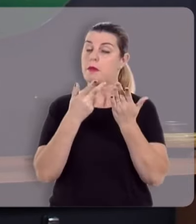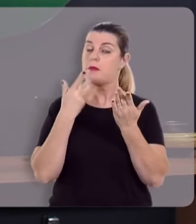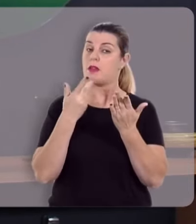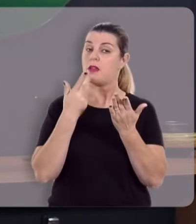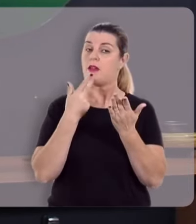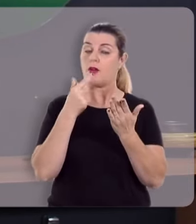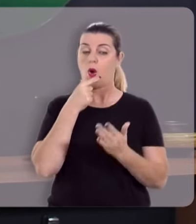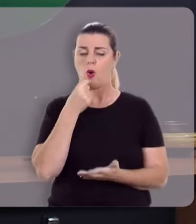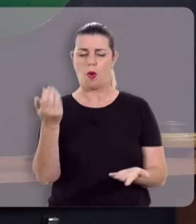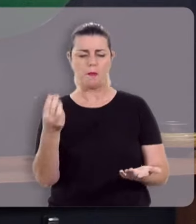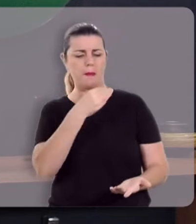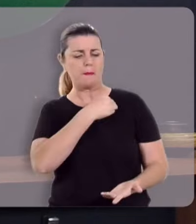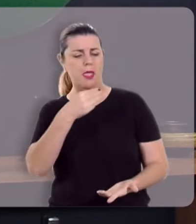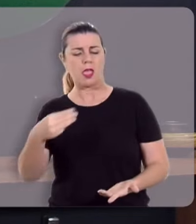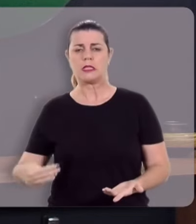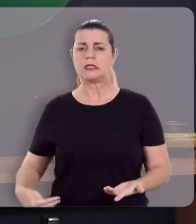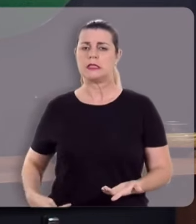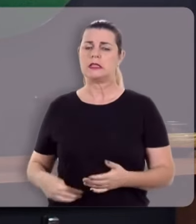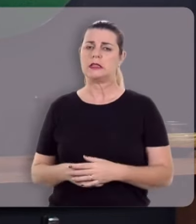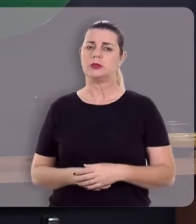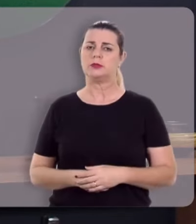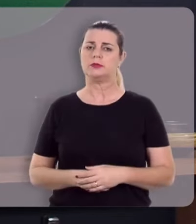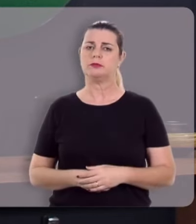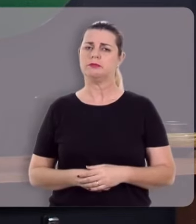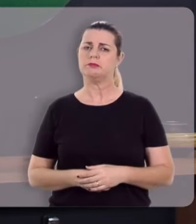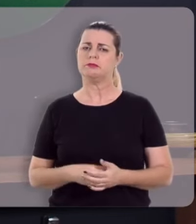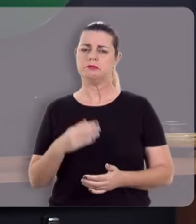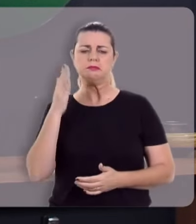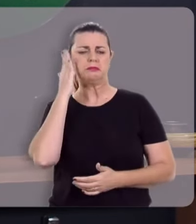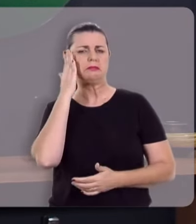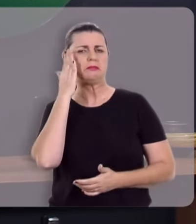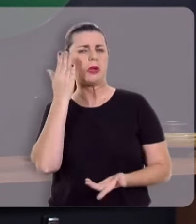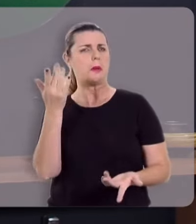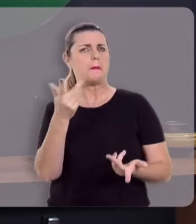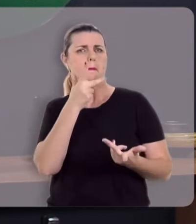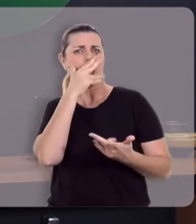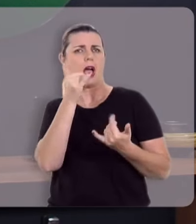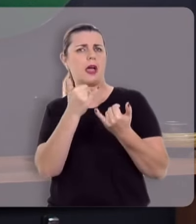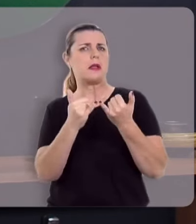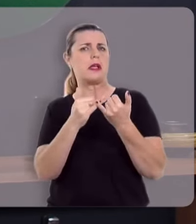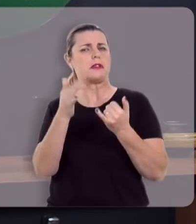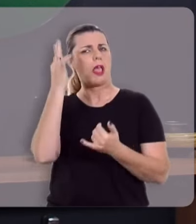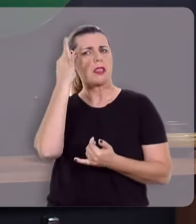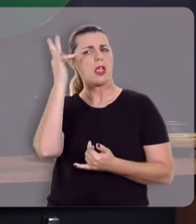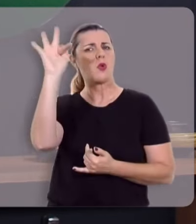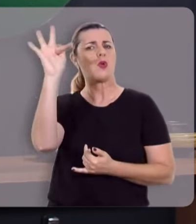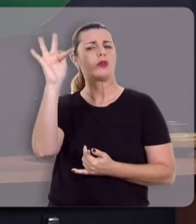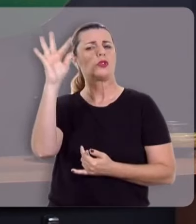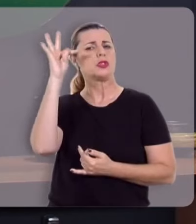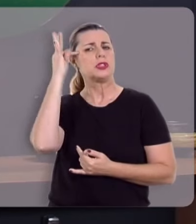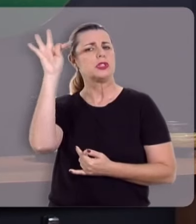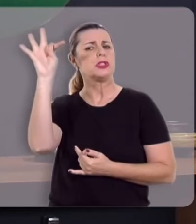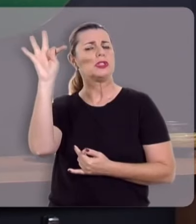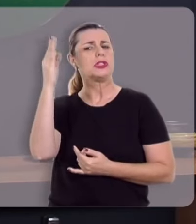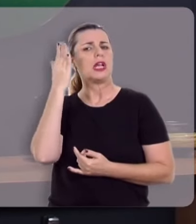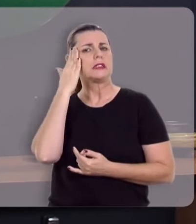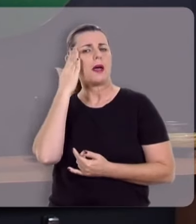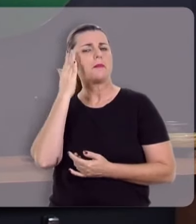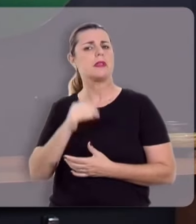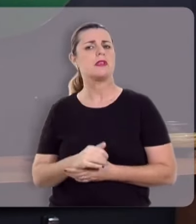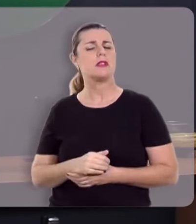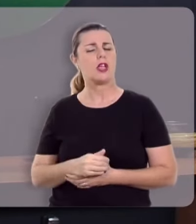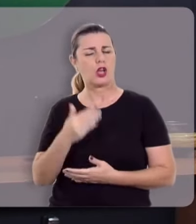ele era um mestre, um mestre, uma espécie de teólogo, de